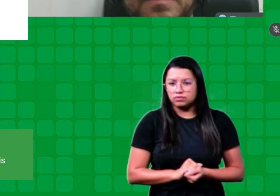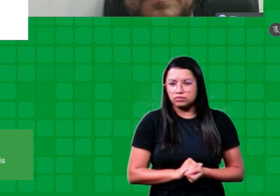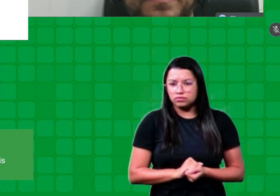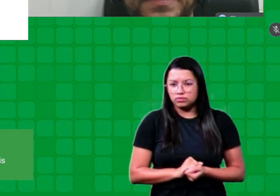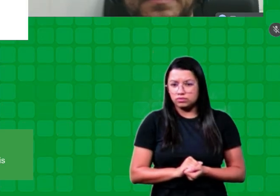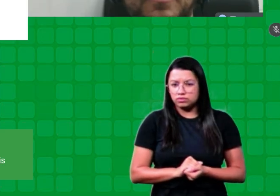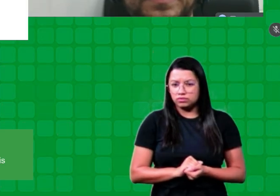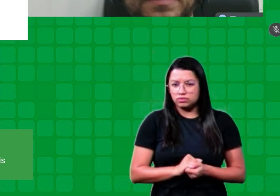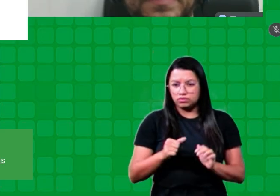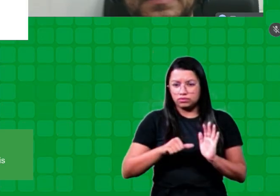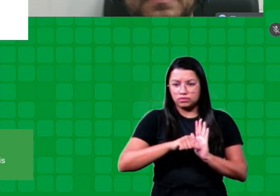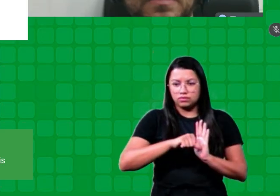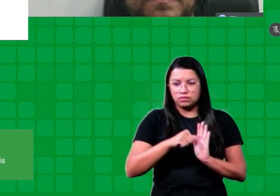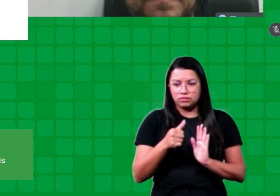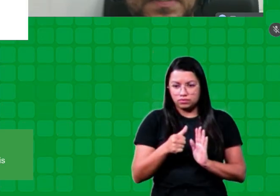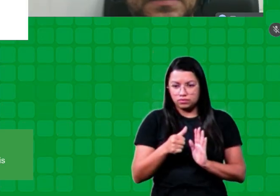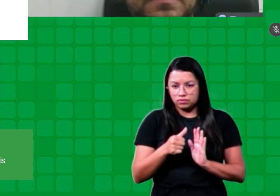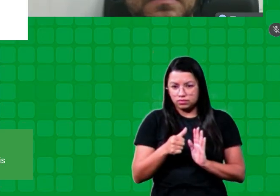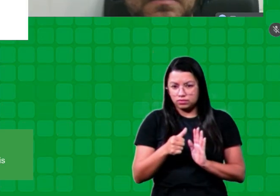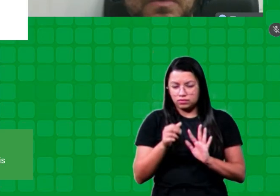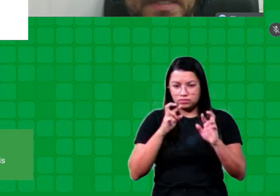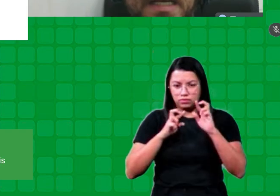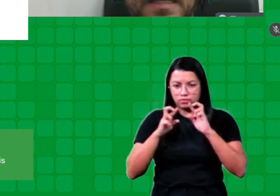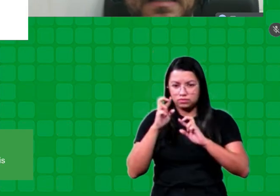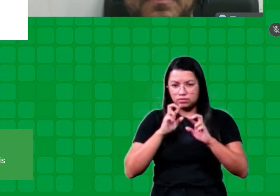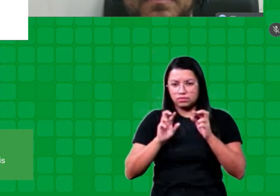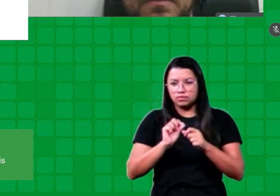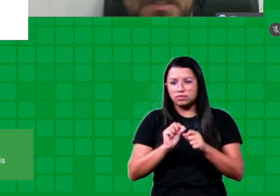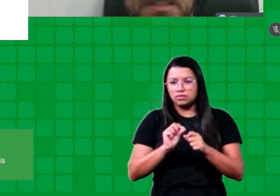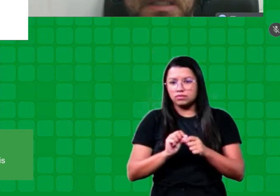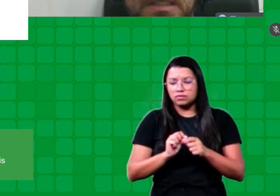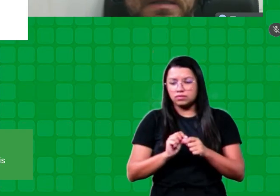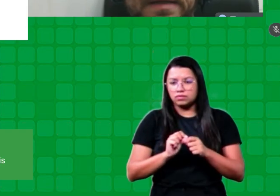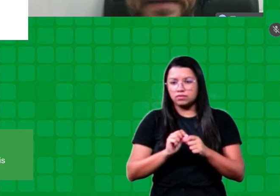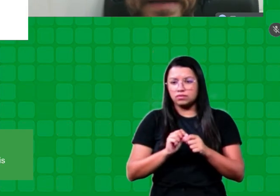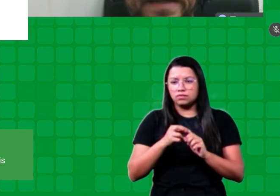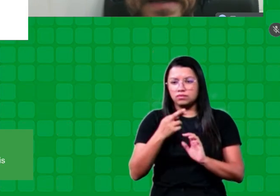primeira ressalva, a primeira observação que eu faço no relato